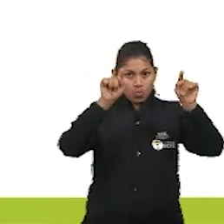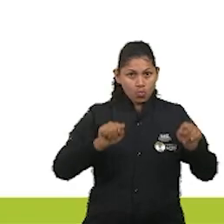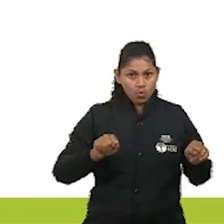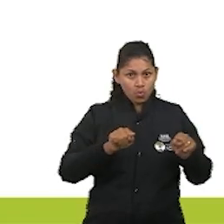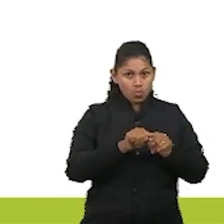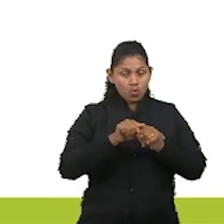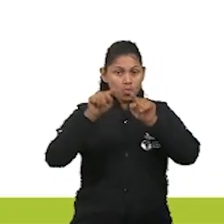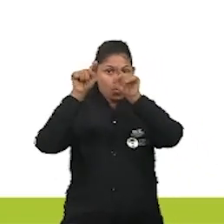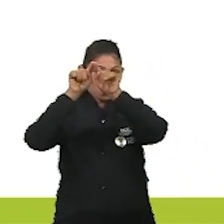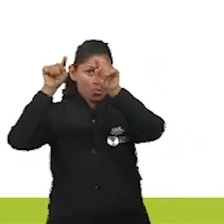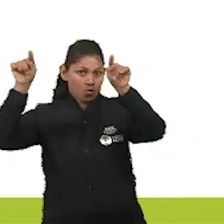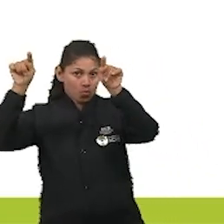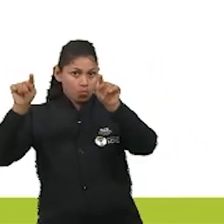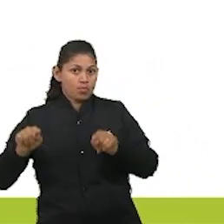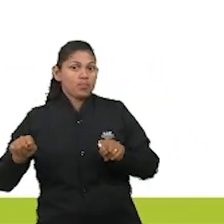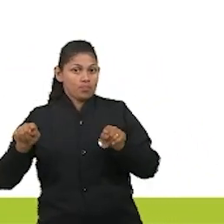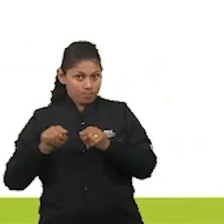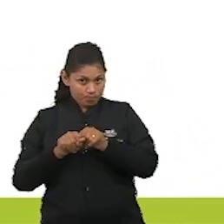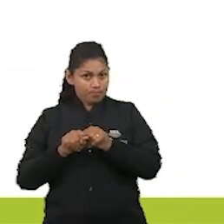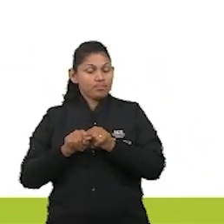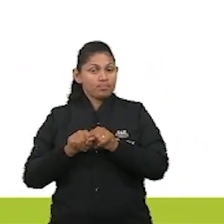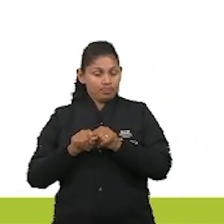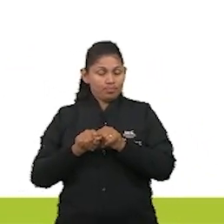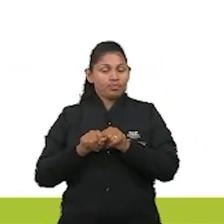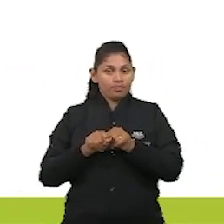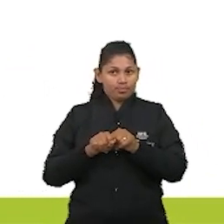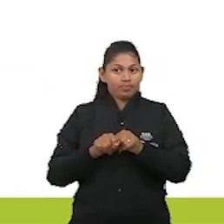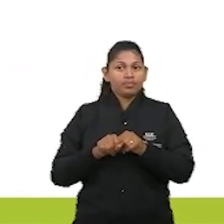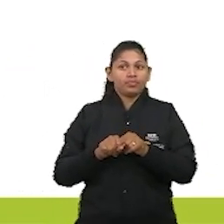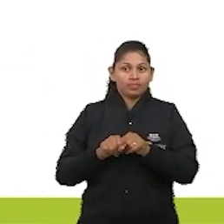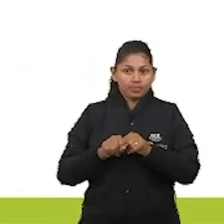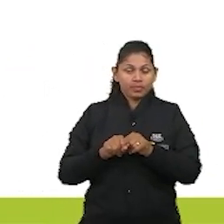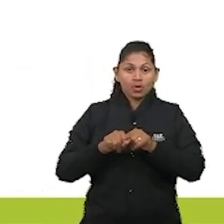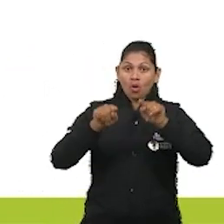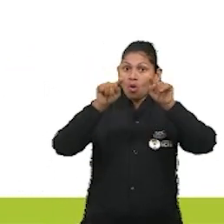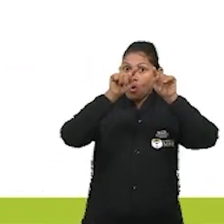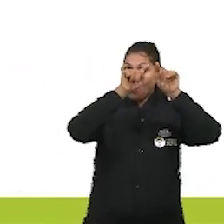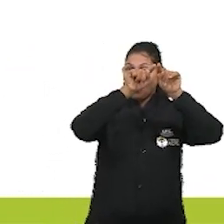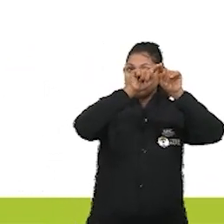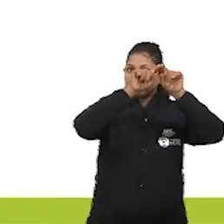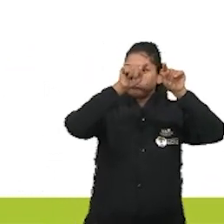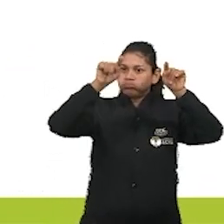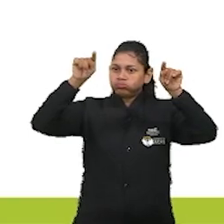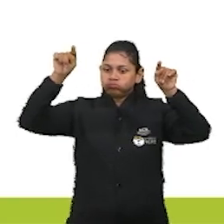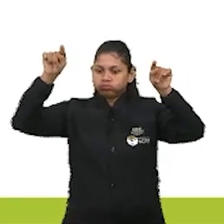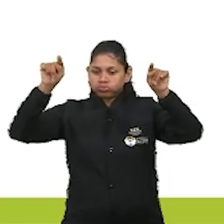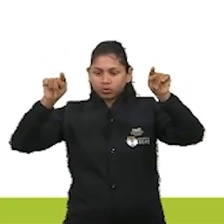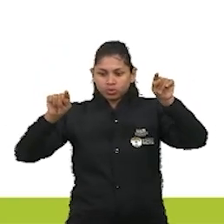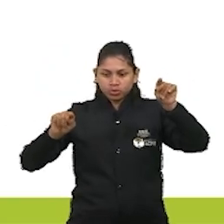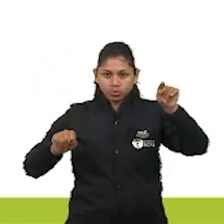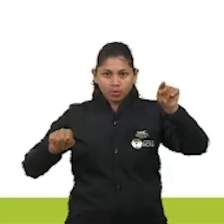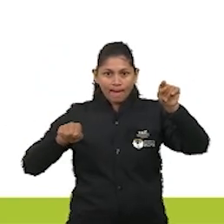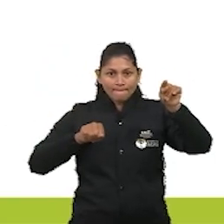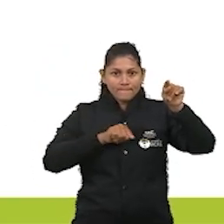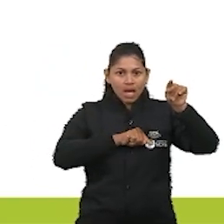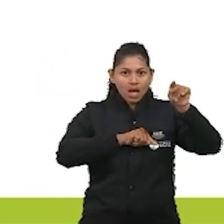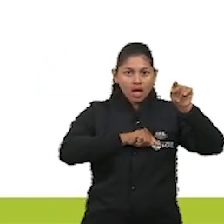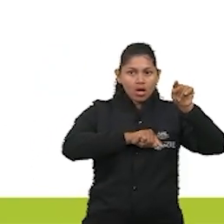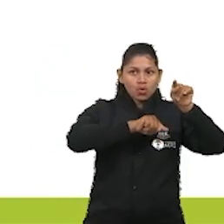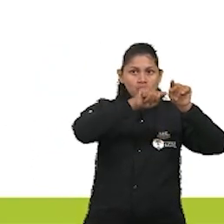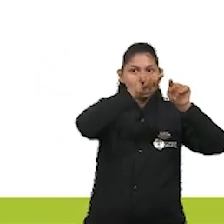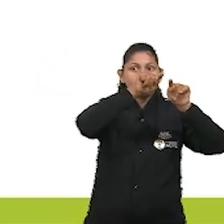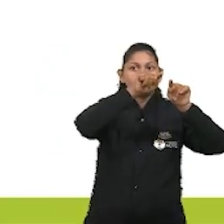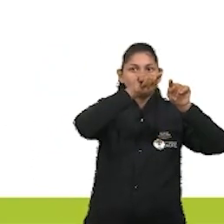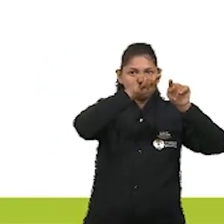assim, ó, ela vai ser aplicada em circuito fechado, tá? Sempre malha em circuito fechado.